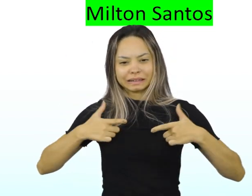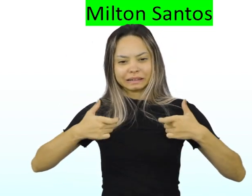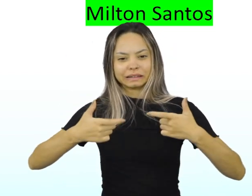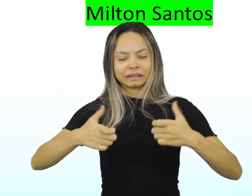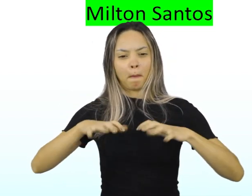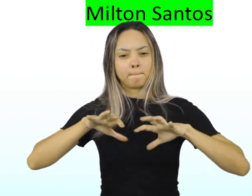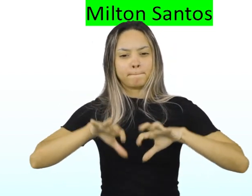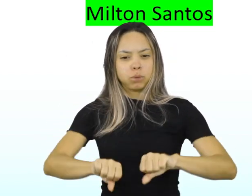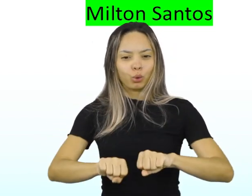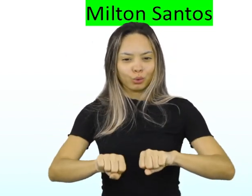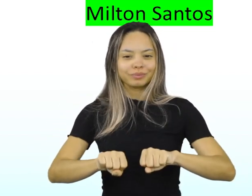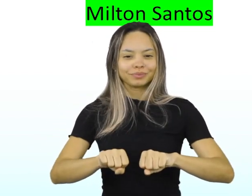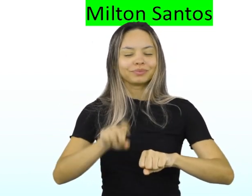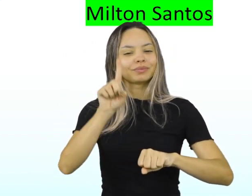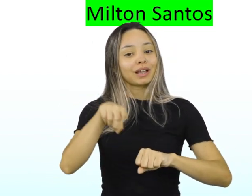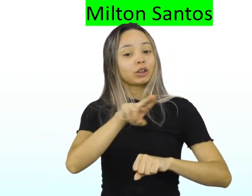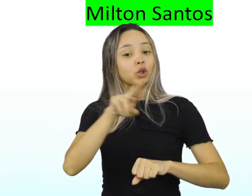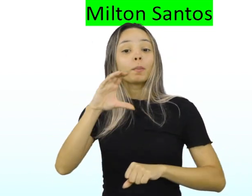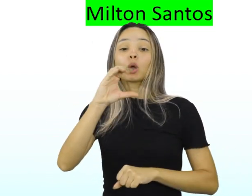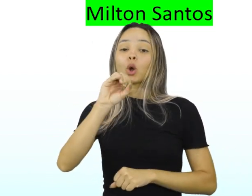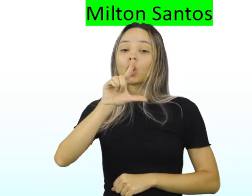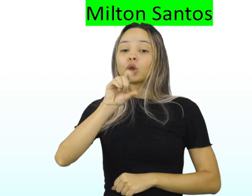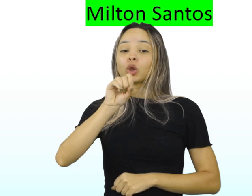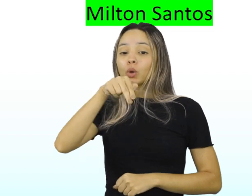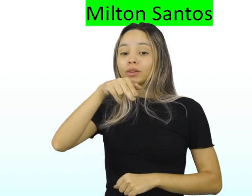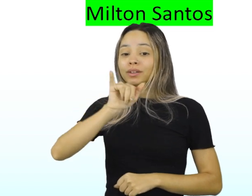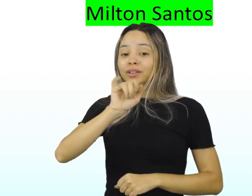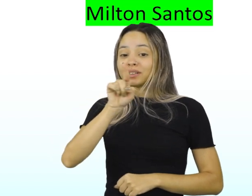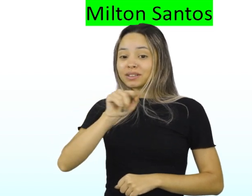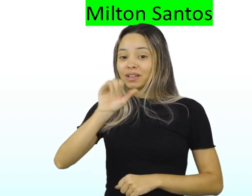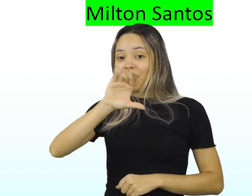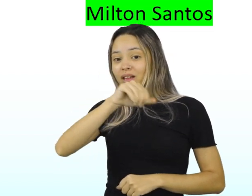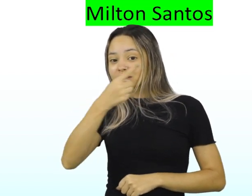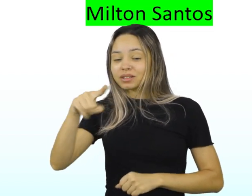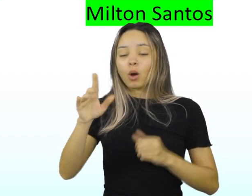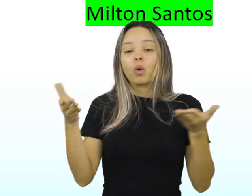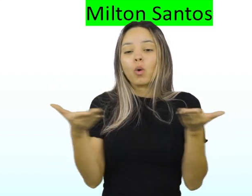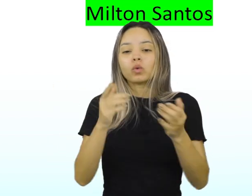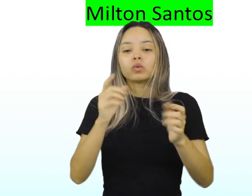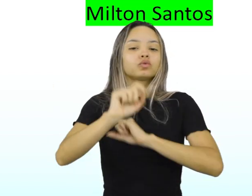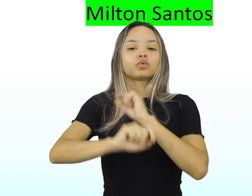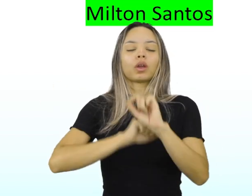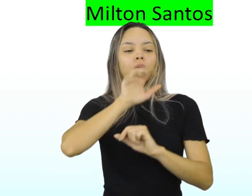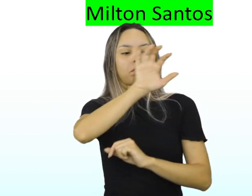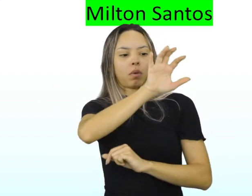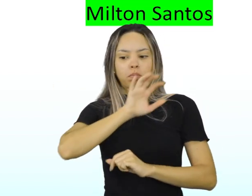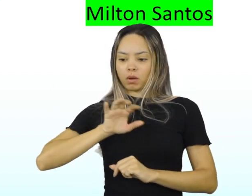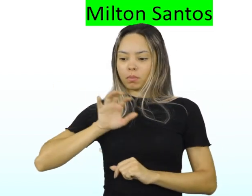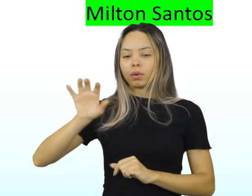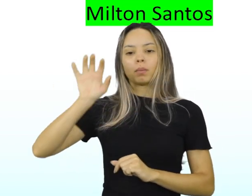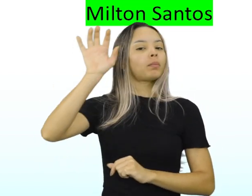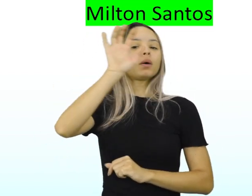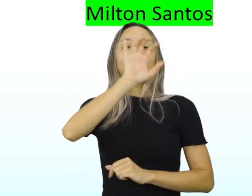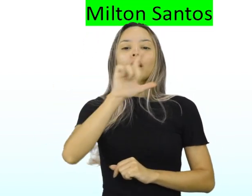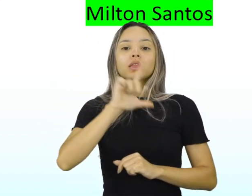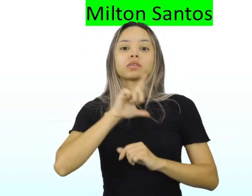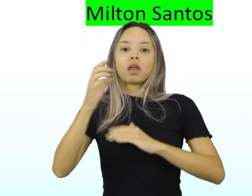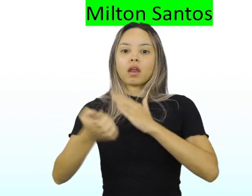territórios, e o nome disso era colonização. Hoje, as grandes nações mandam